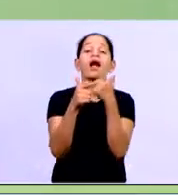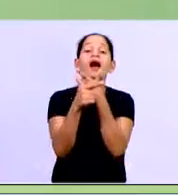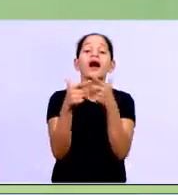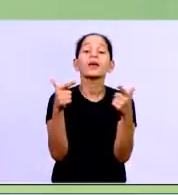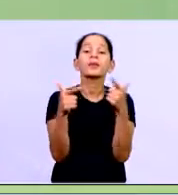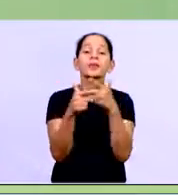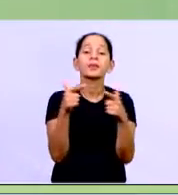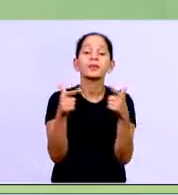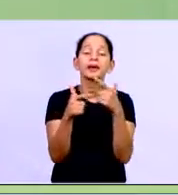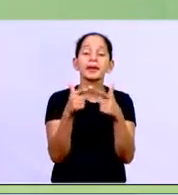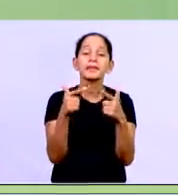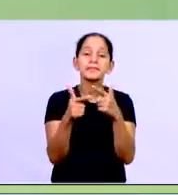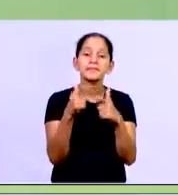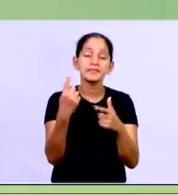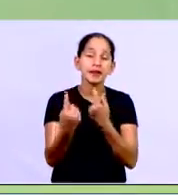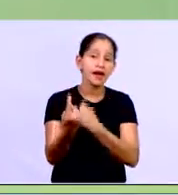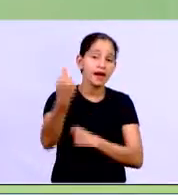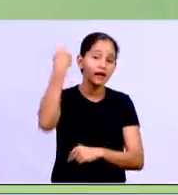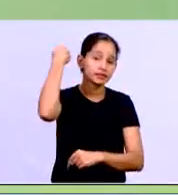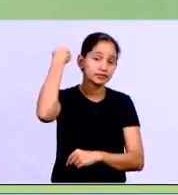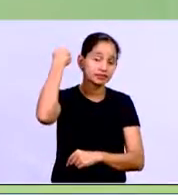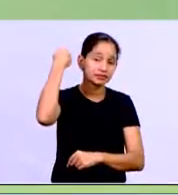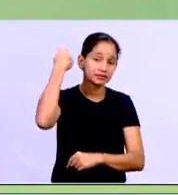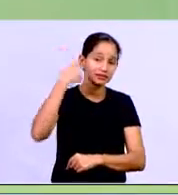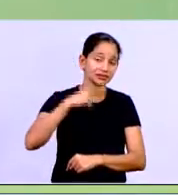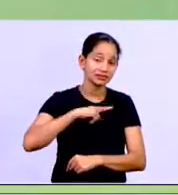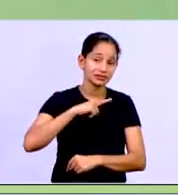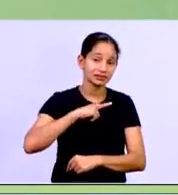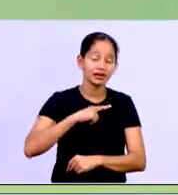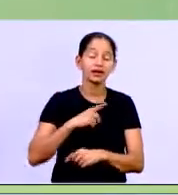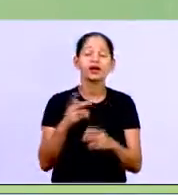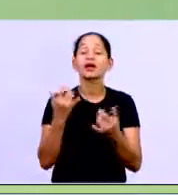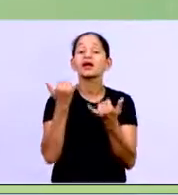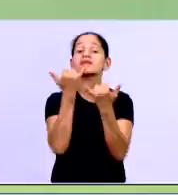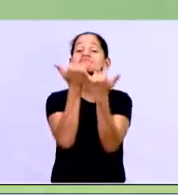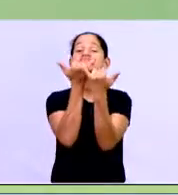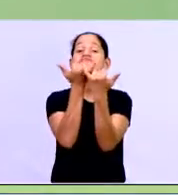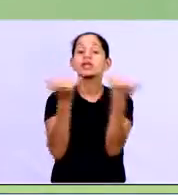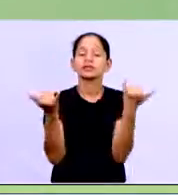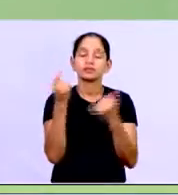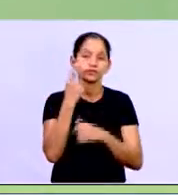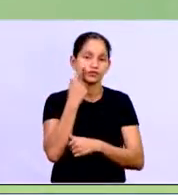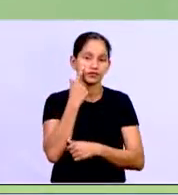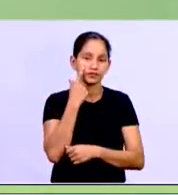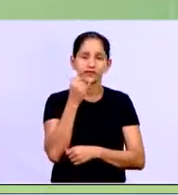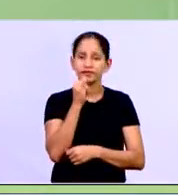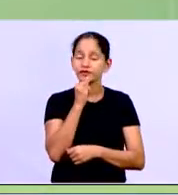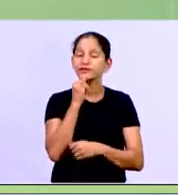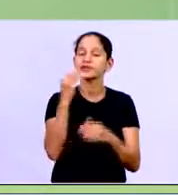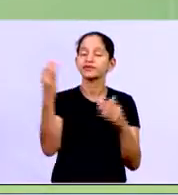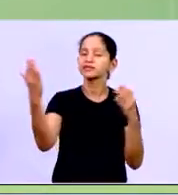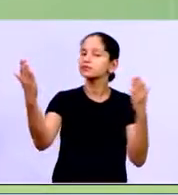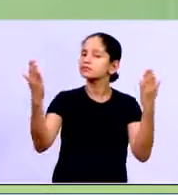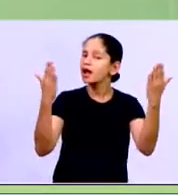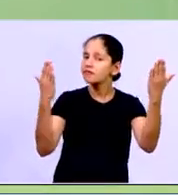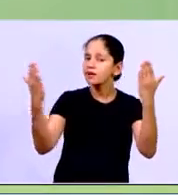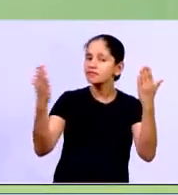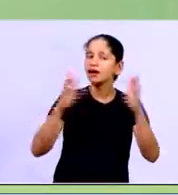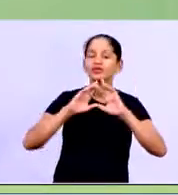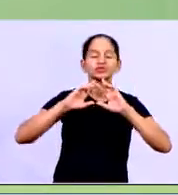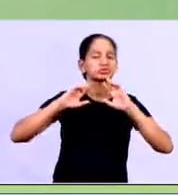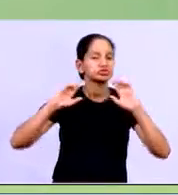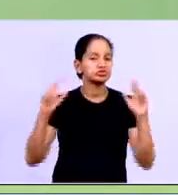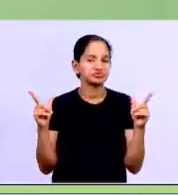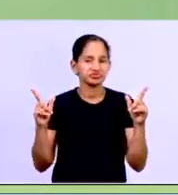que a gente utilizou lá no sistema SAC. E aí já vai dar para vocês comparar no final qual que paga